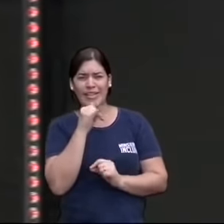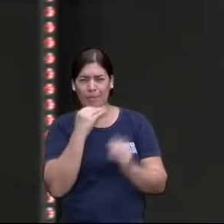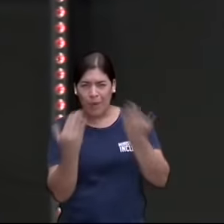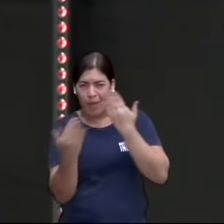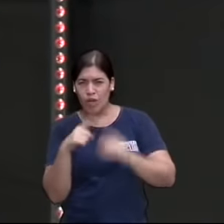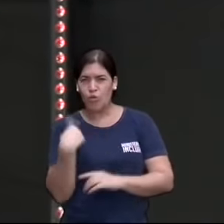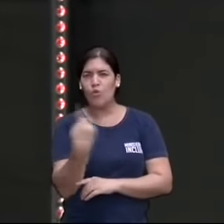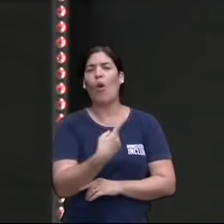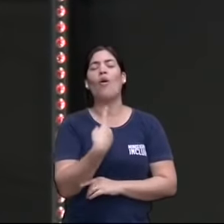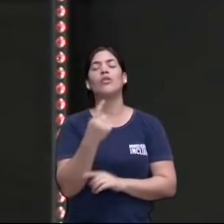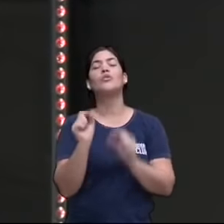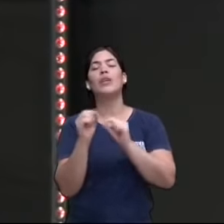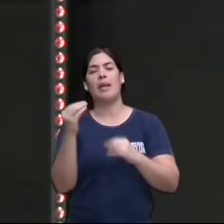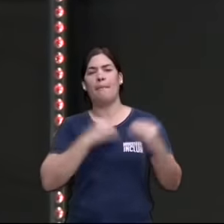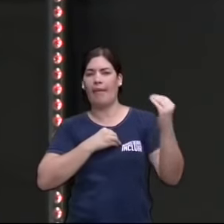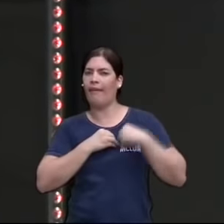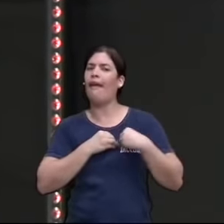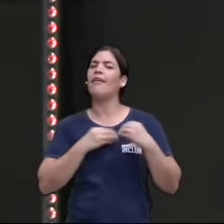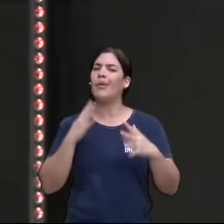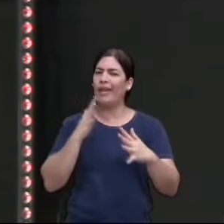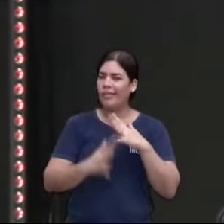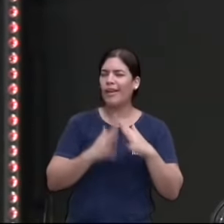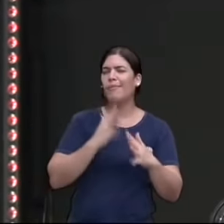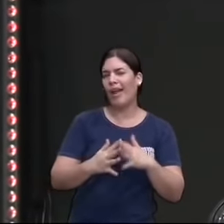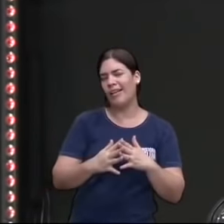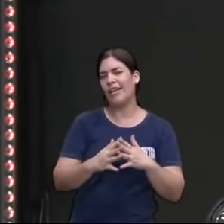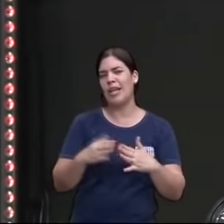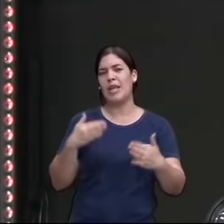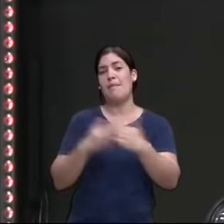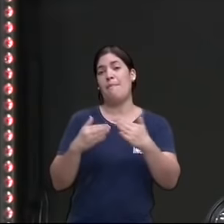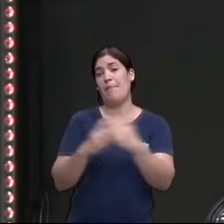que impede o jogador, nós, de jogar o jogo.